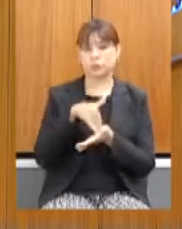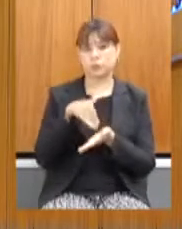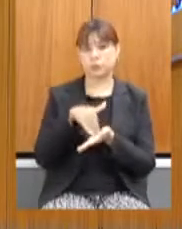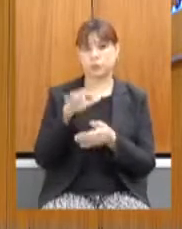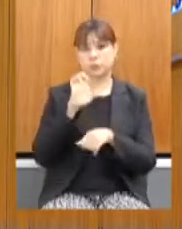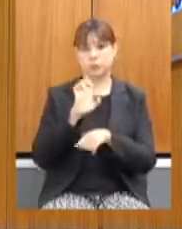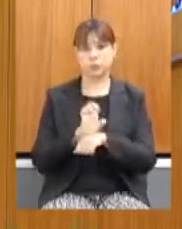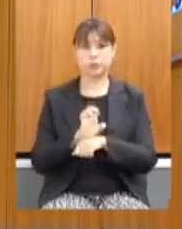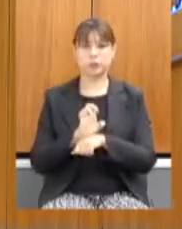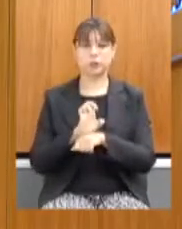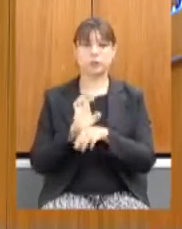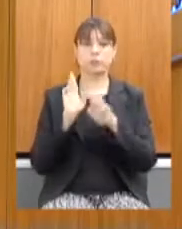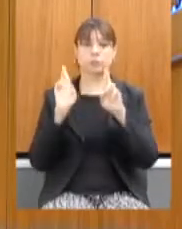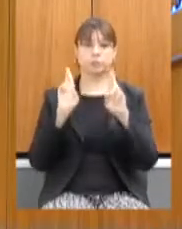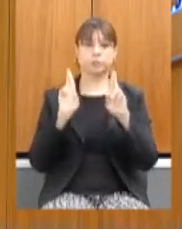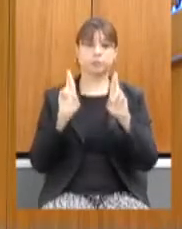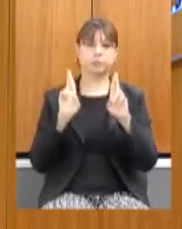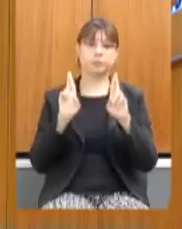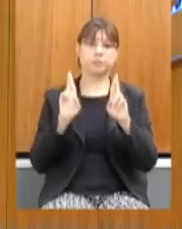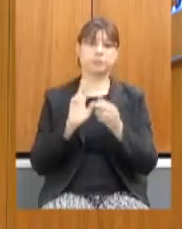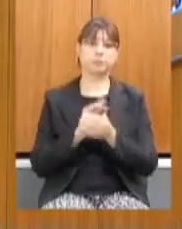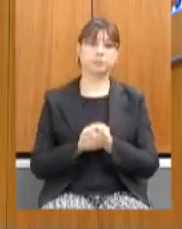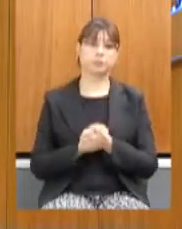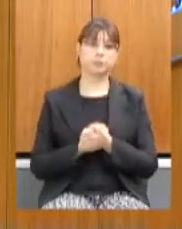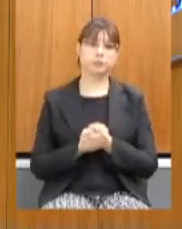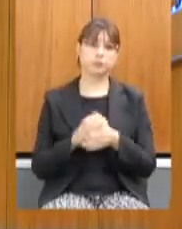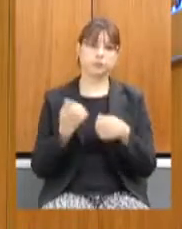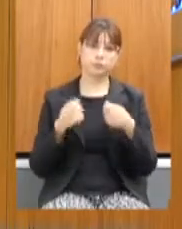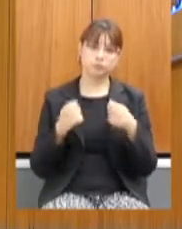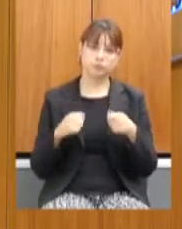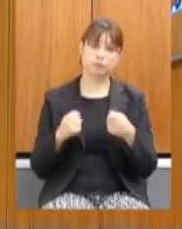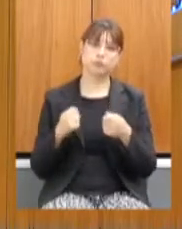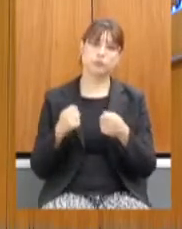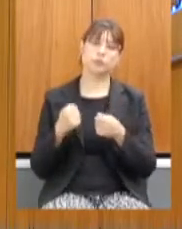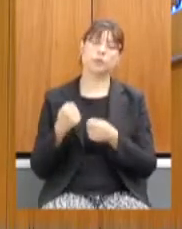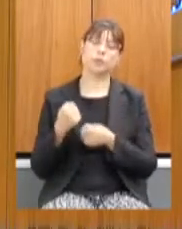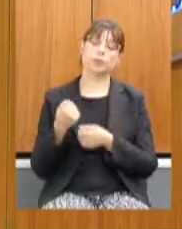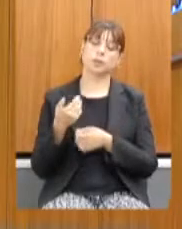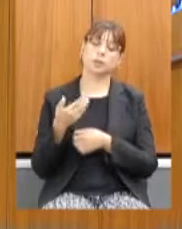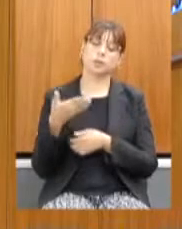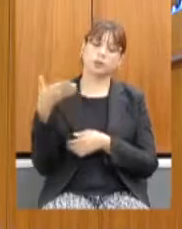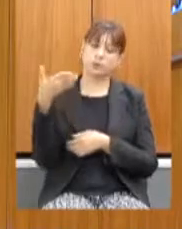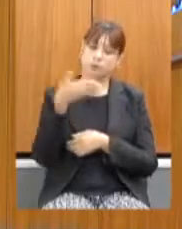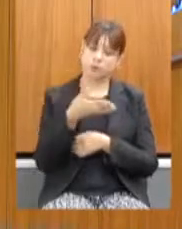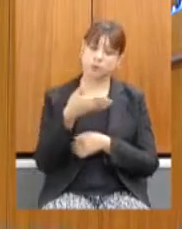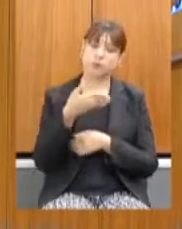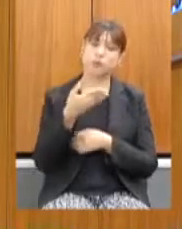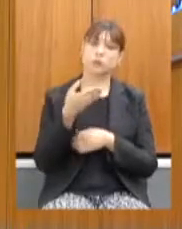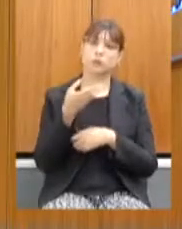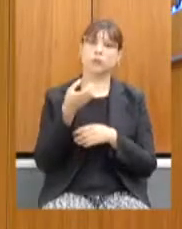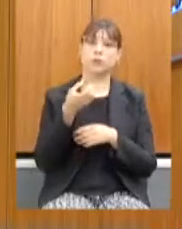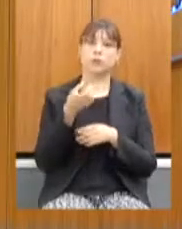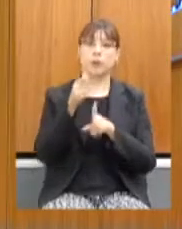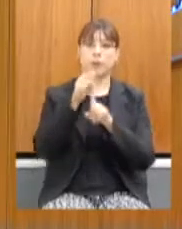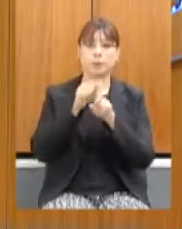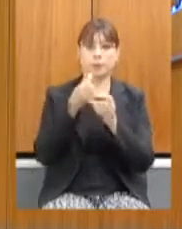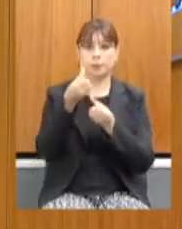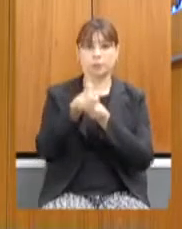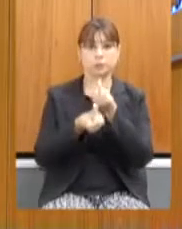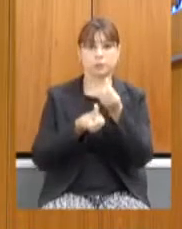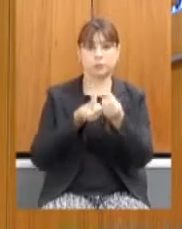administração direta e indireta devem comparecer semestralmente a reuniões para